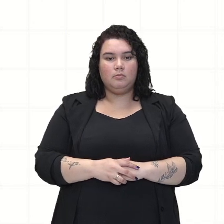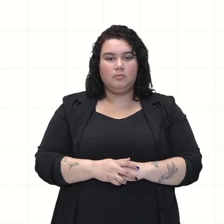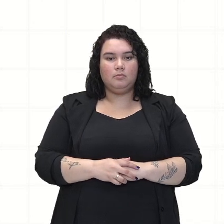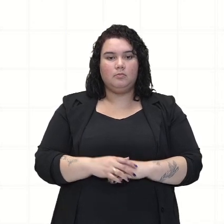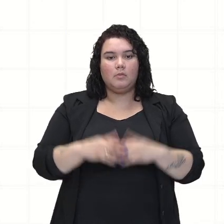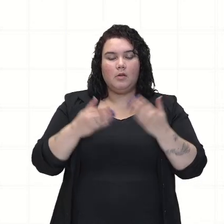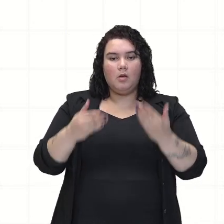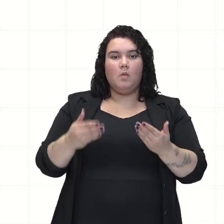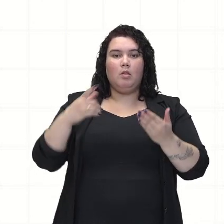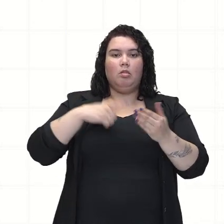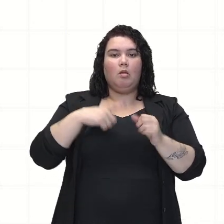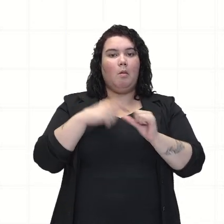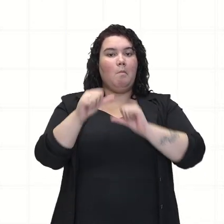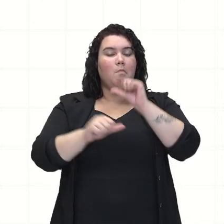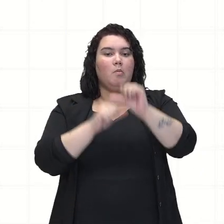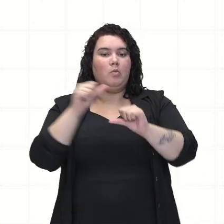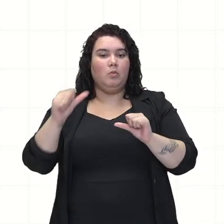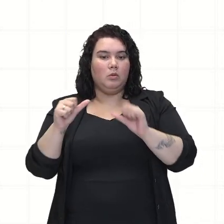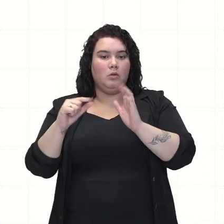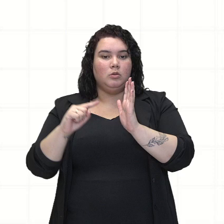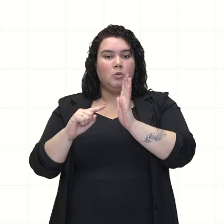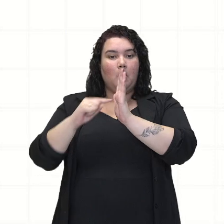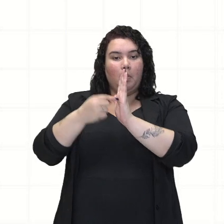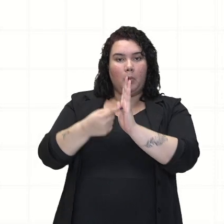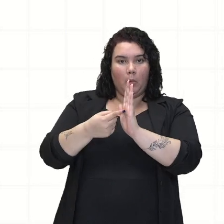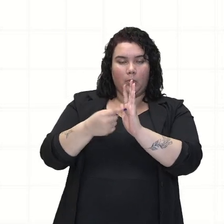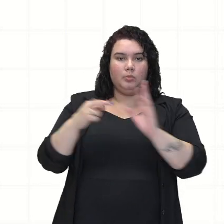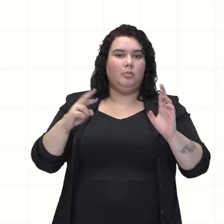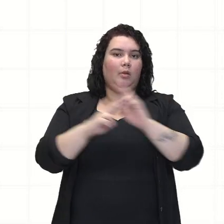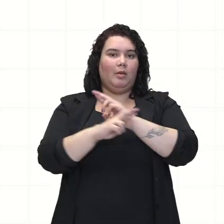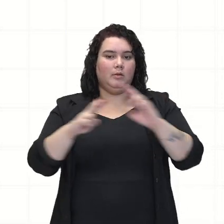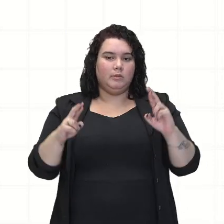2, ó, em relação ao próprio eixo.